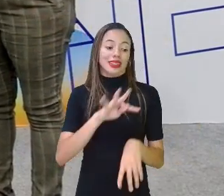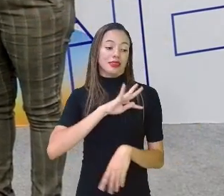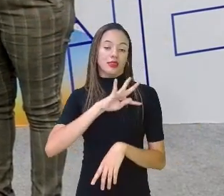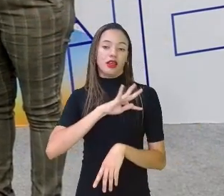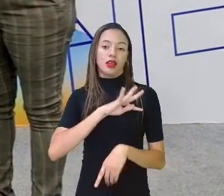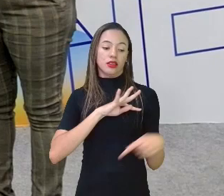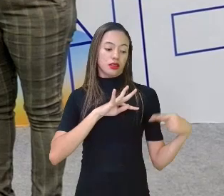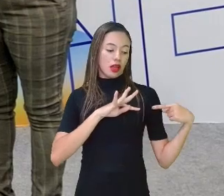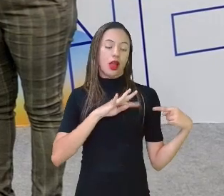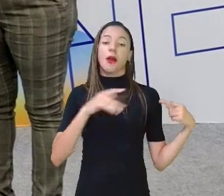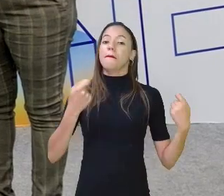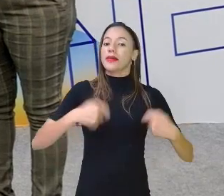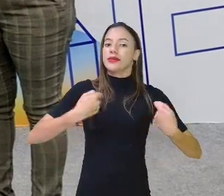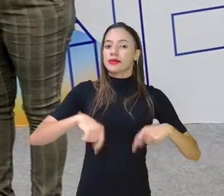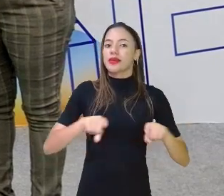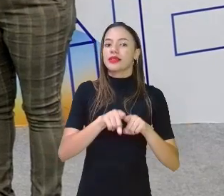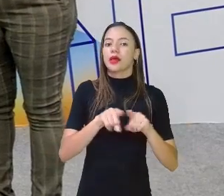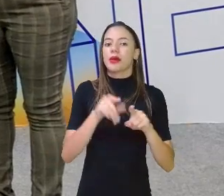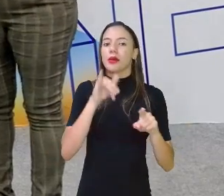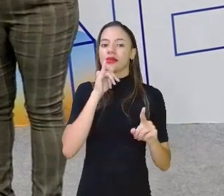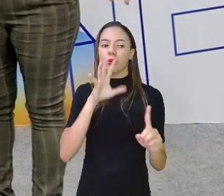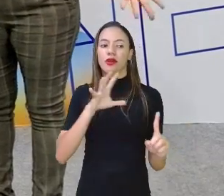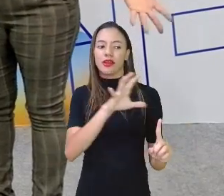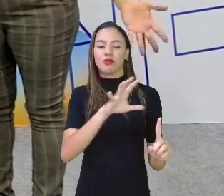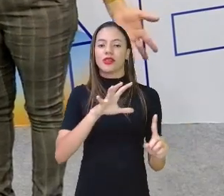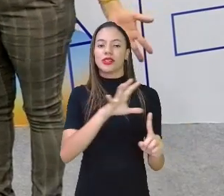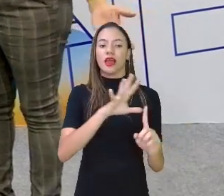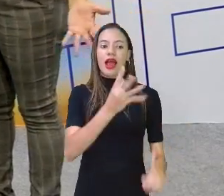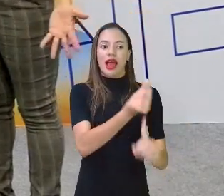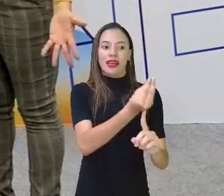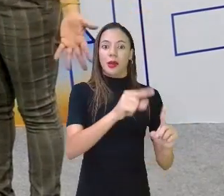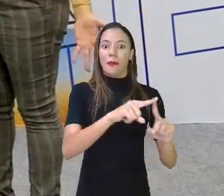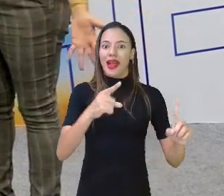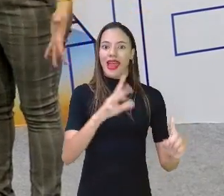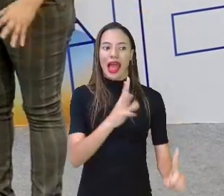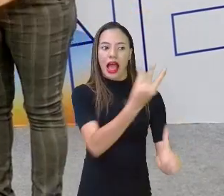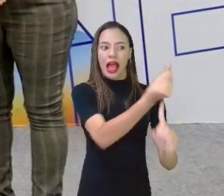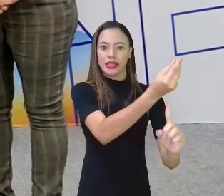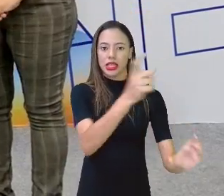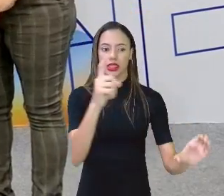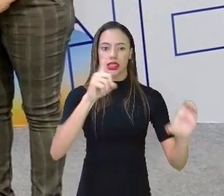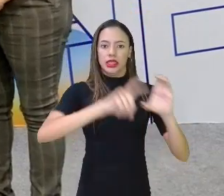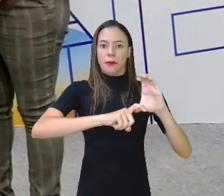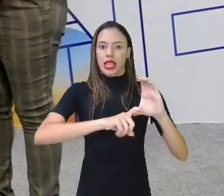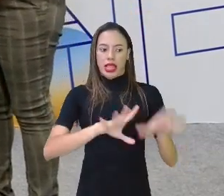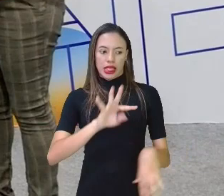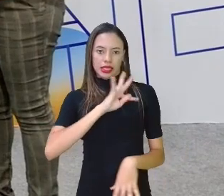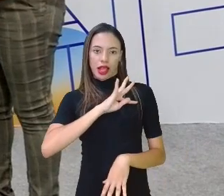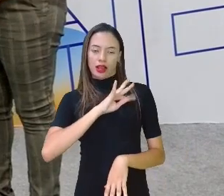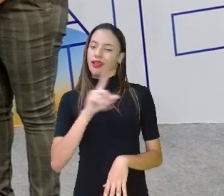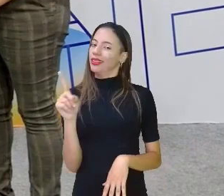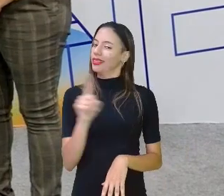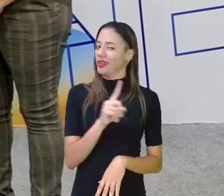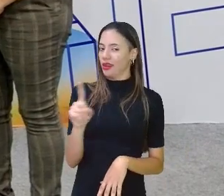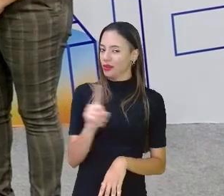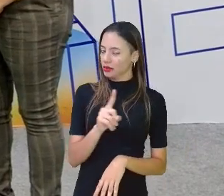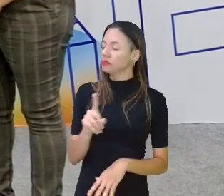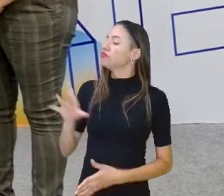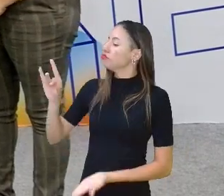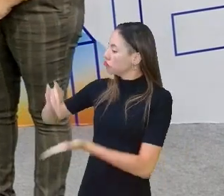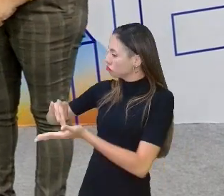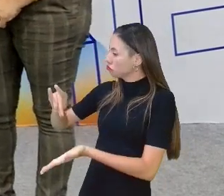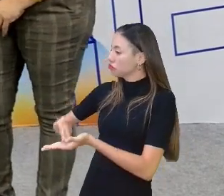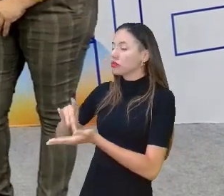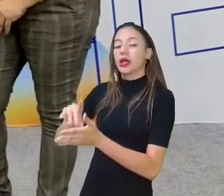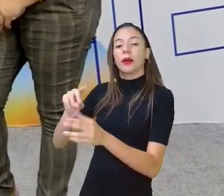ela tem que estar a serviço da arte, não a arte a serviço da técnica. Exato. E é por isso que muitas vezes a